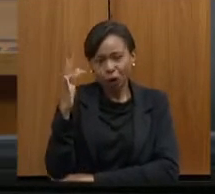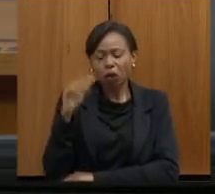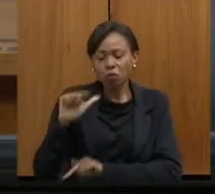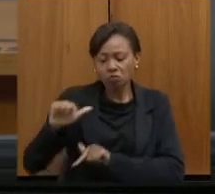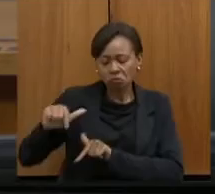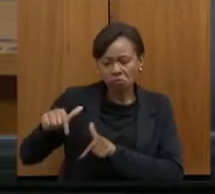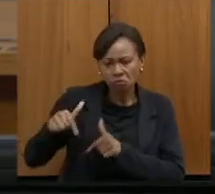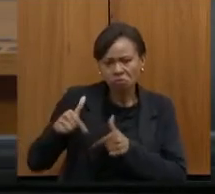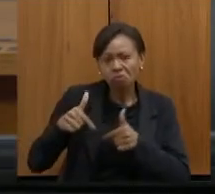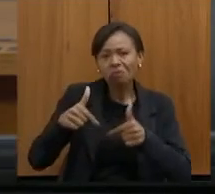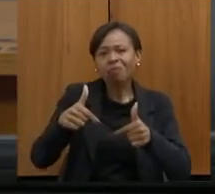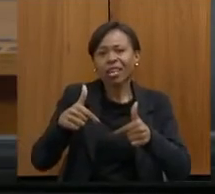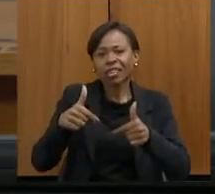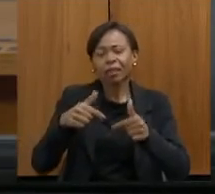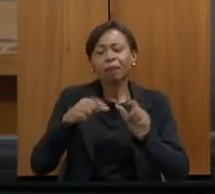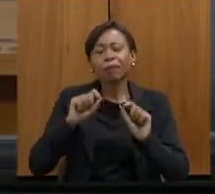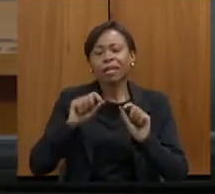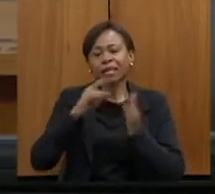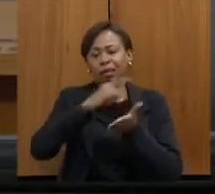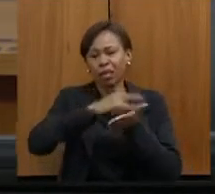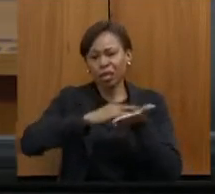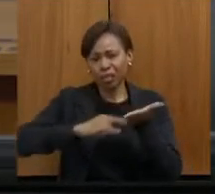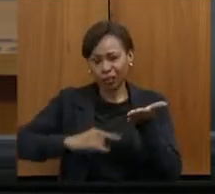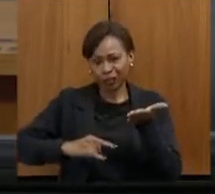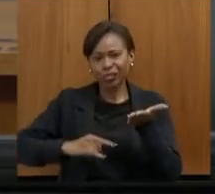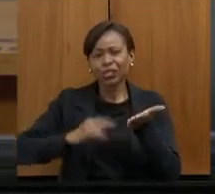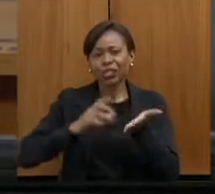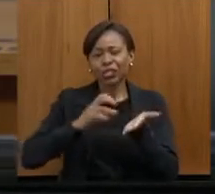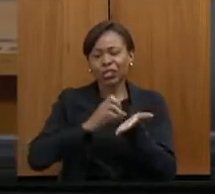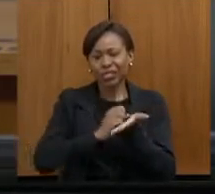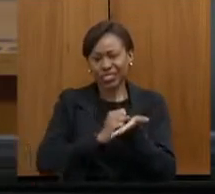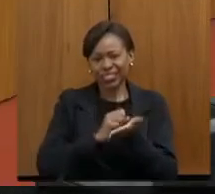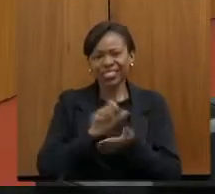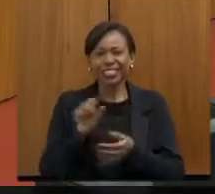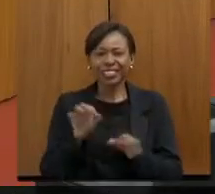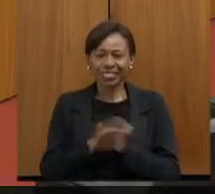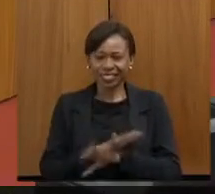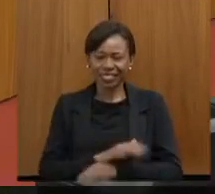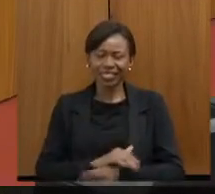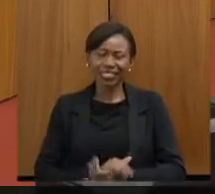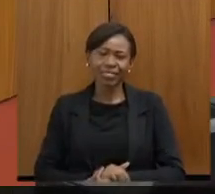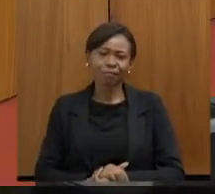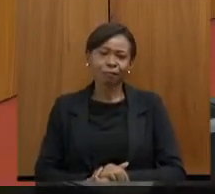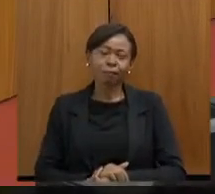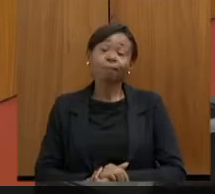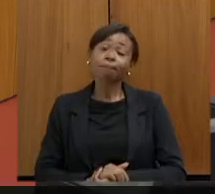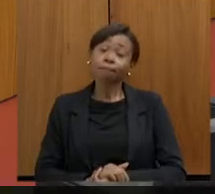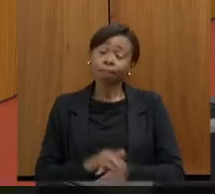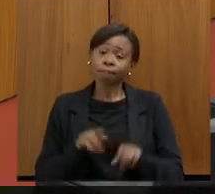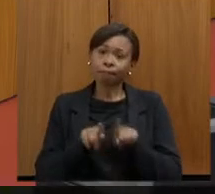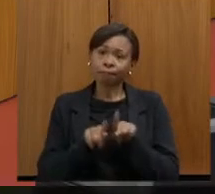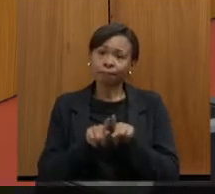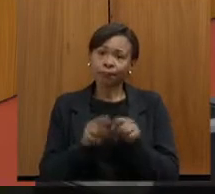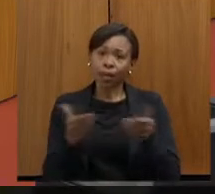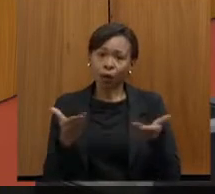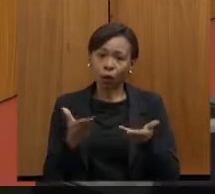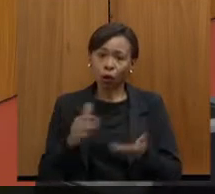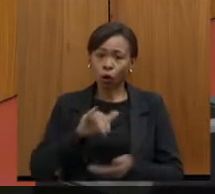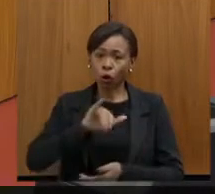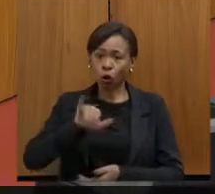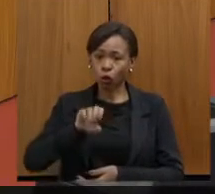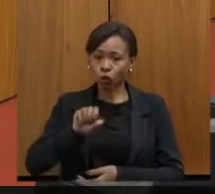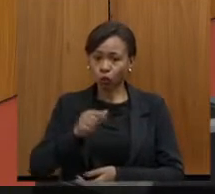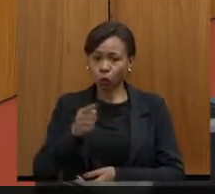entendimento para a regularização fundiária do município. Muito obrigado. Vou deixar a palavra também para o doutor João